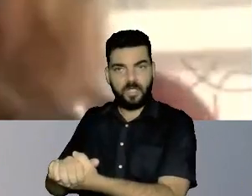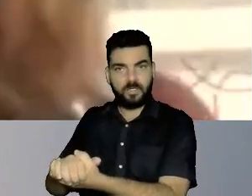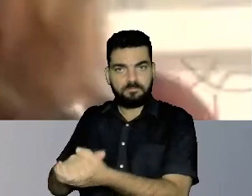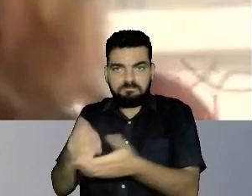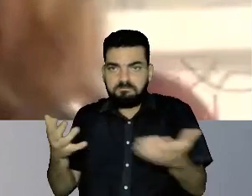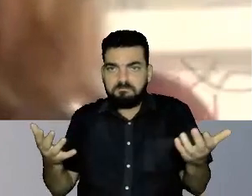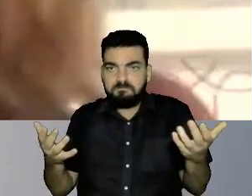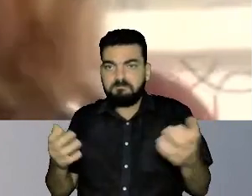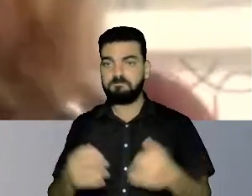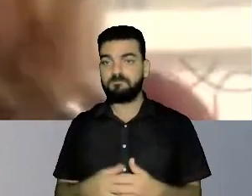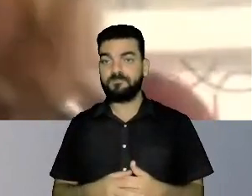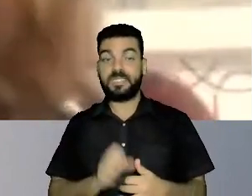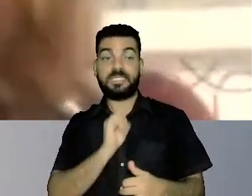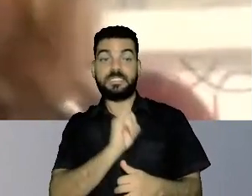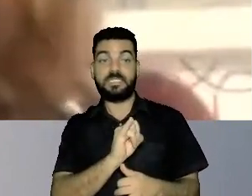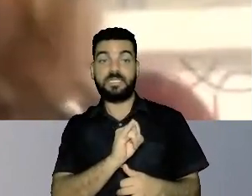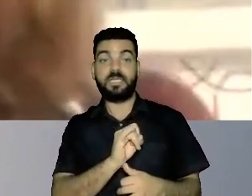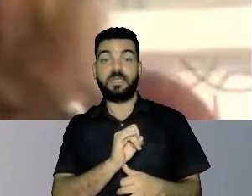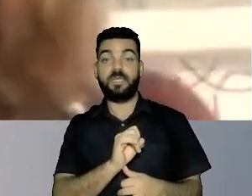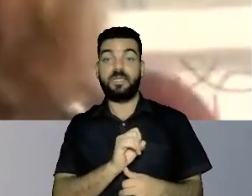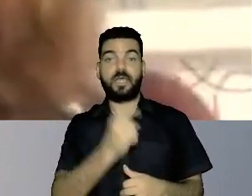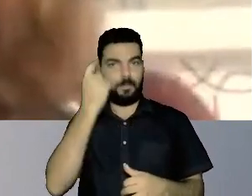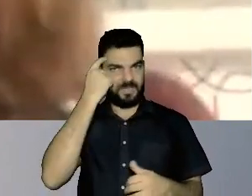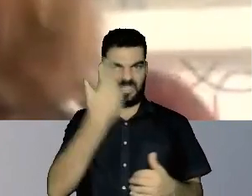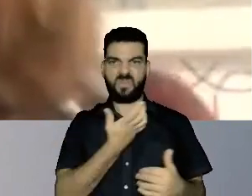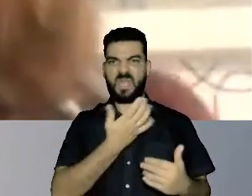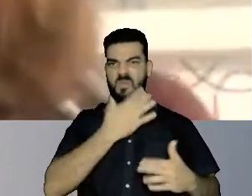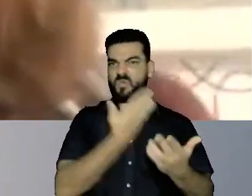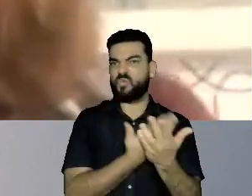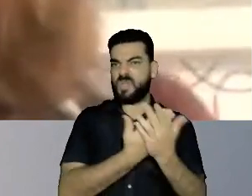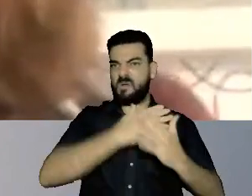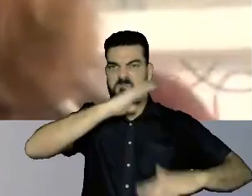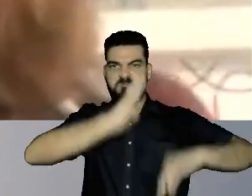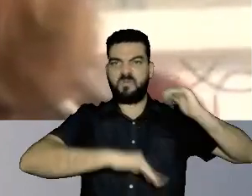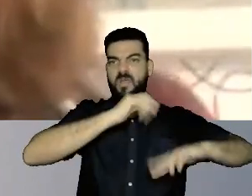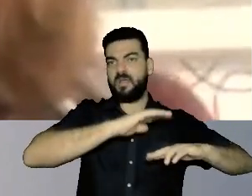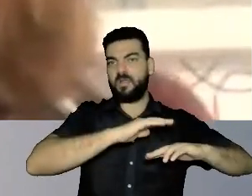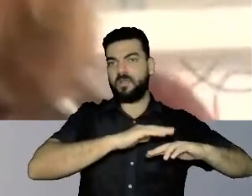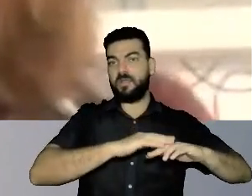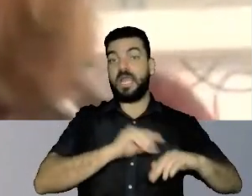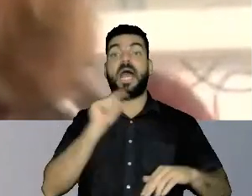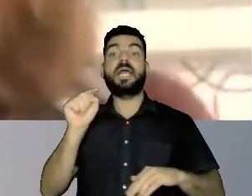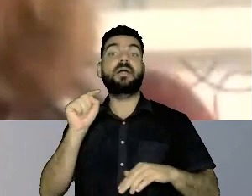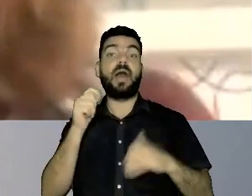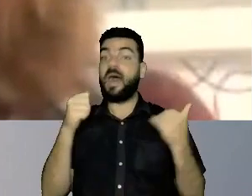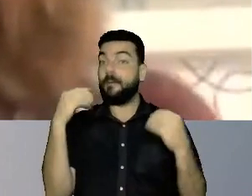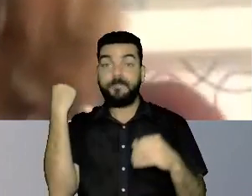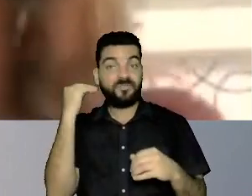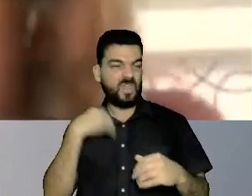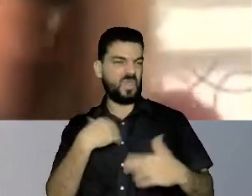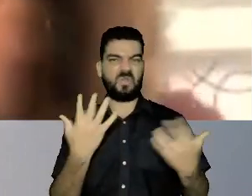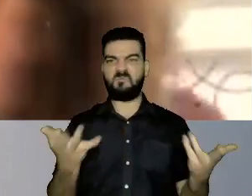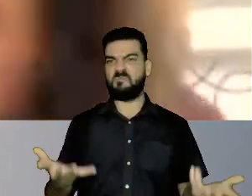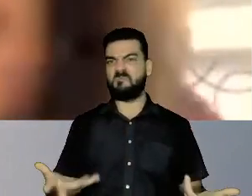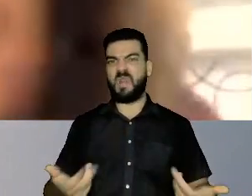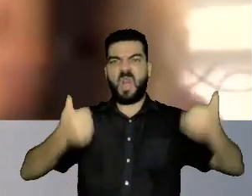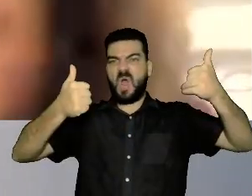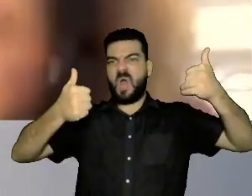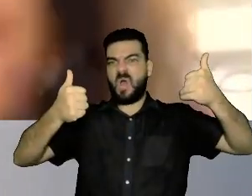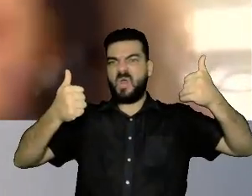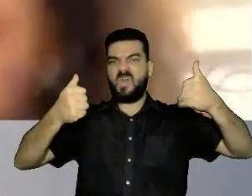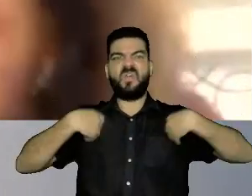Para poder conseguir um bom casamento. Quando a mulher decidia a se tornar uma profissional, isso era mal visto.